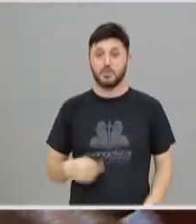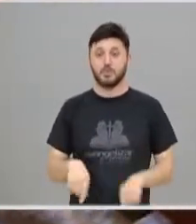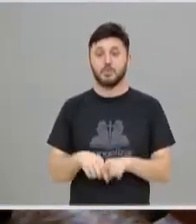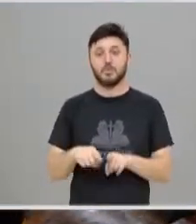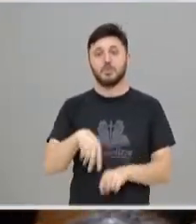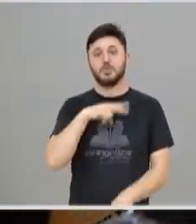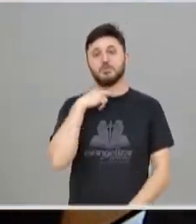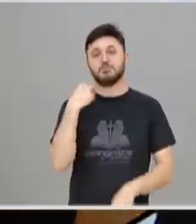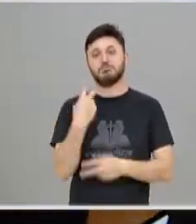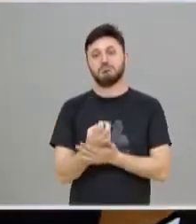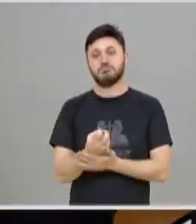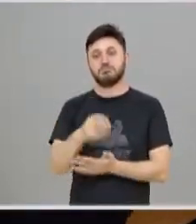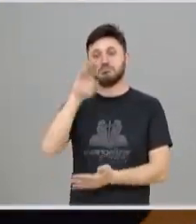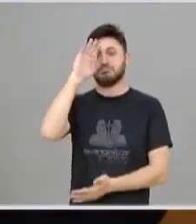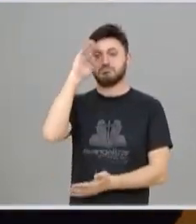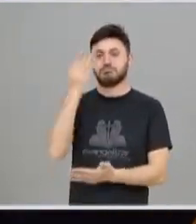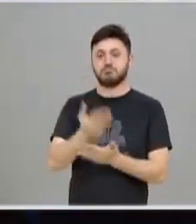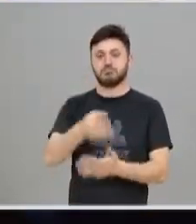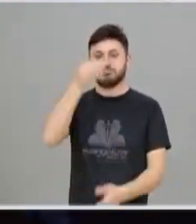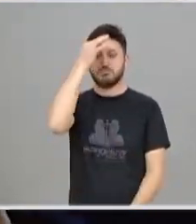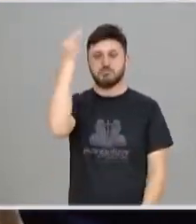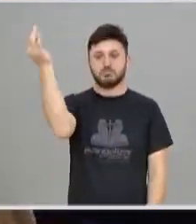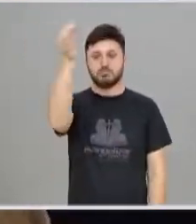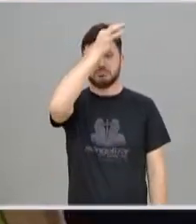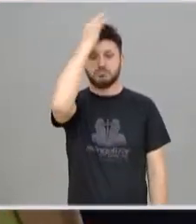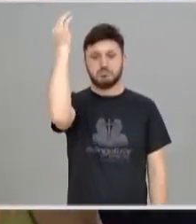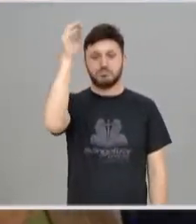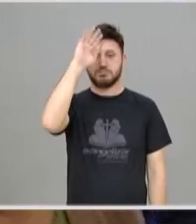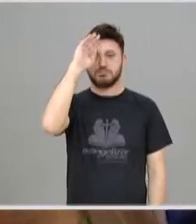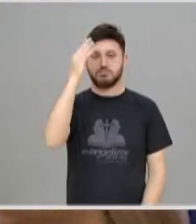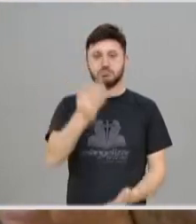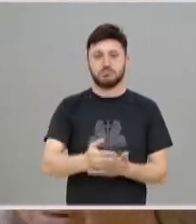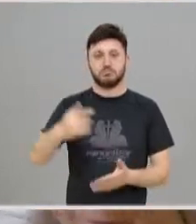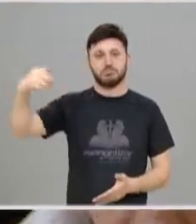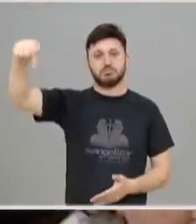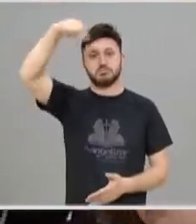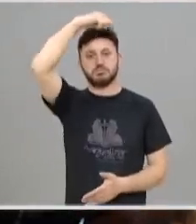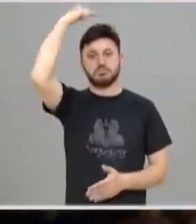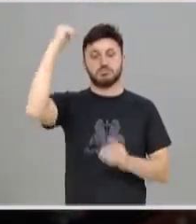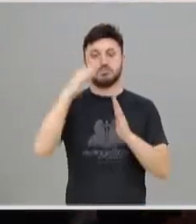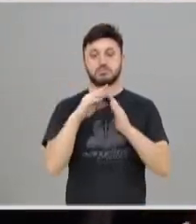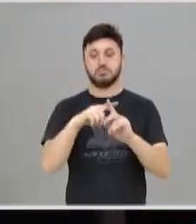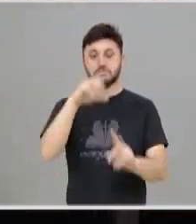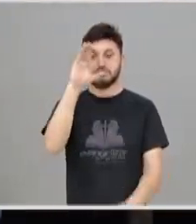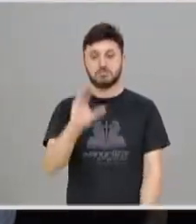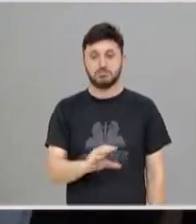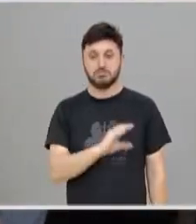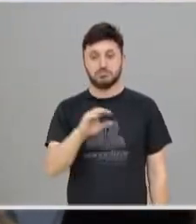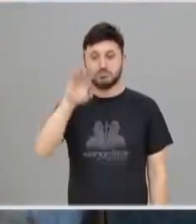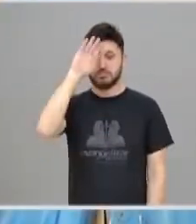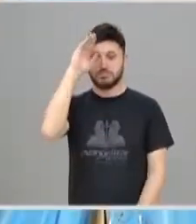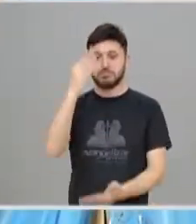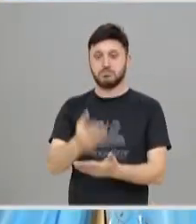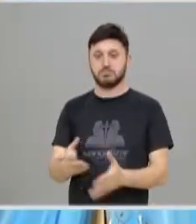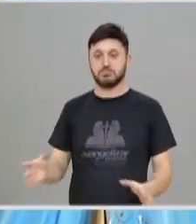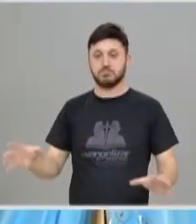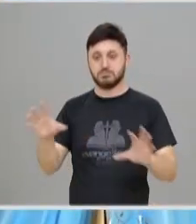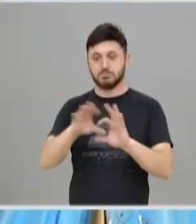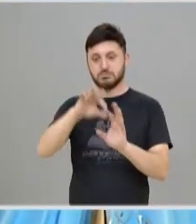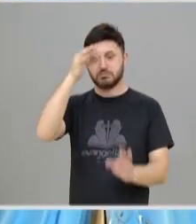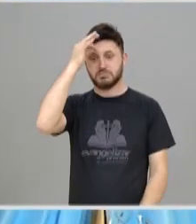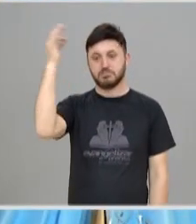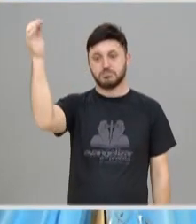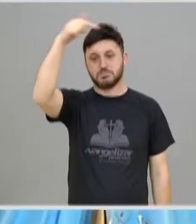a julgar os vivos e os mortos. Creio no Espírito Santo, na Santa Igreja Católica,